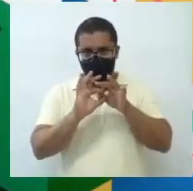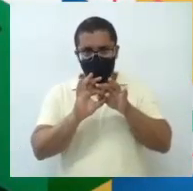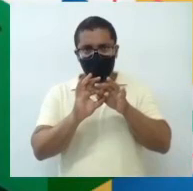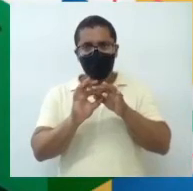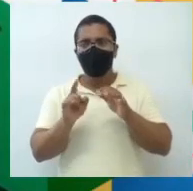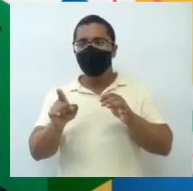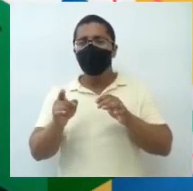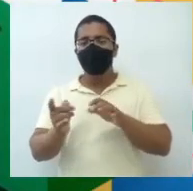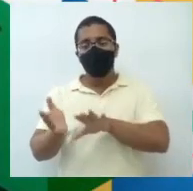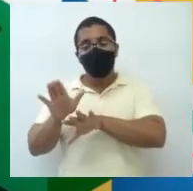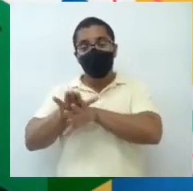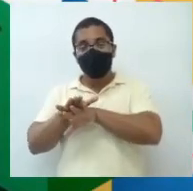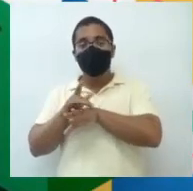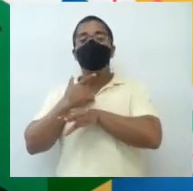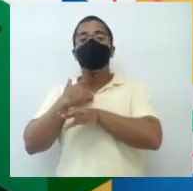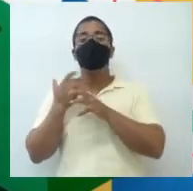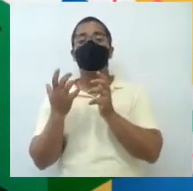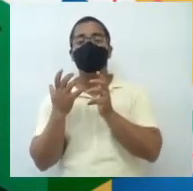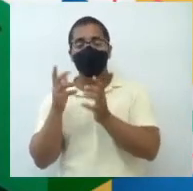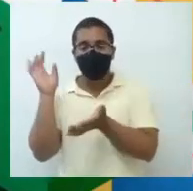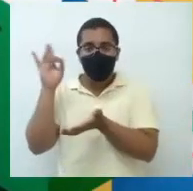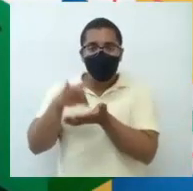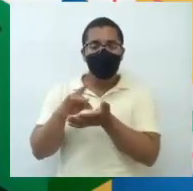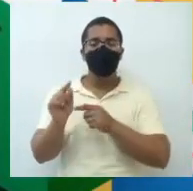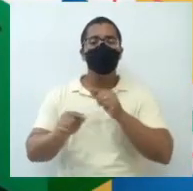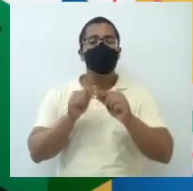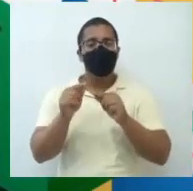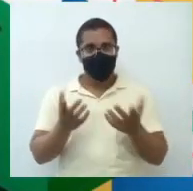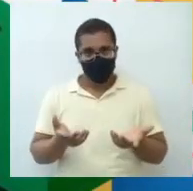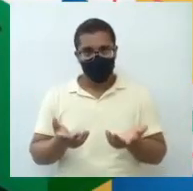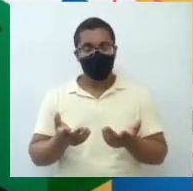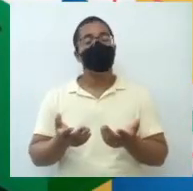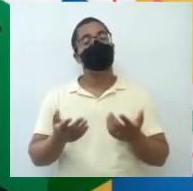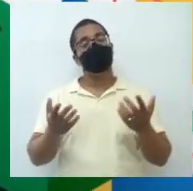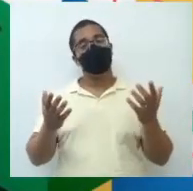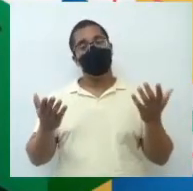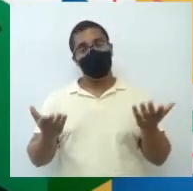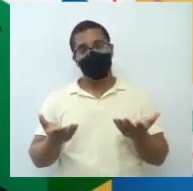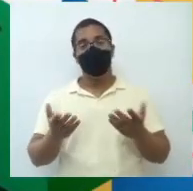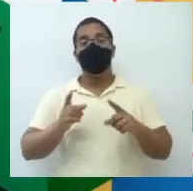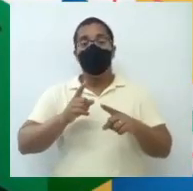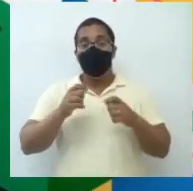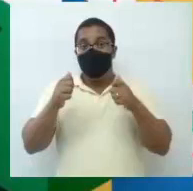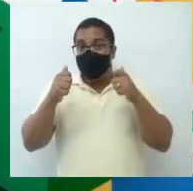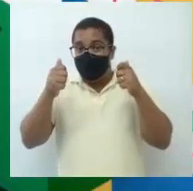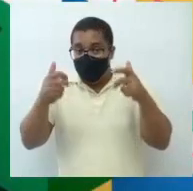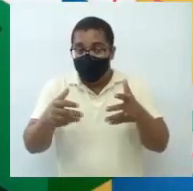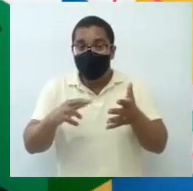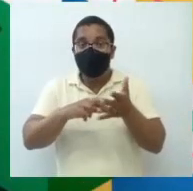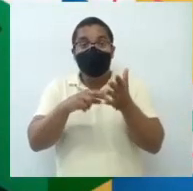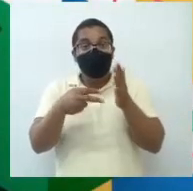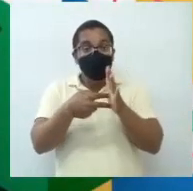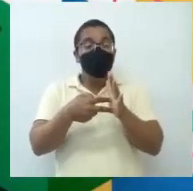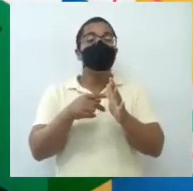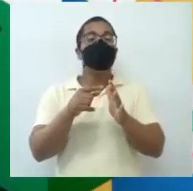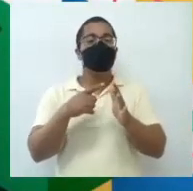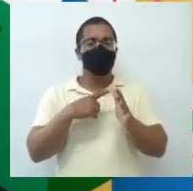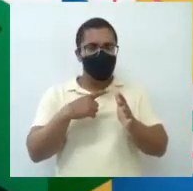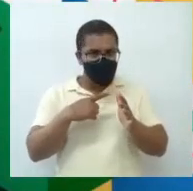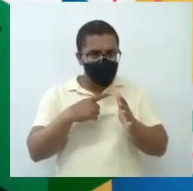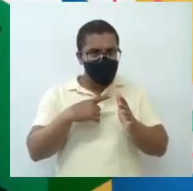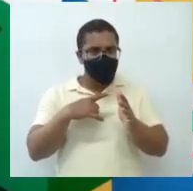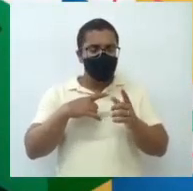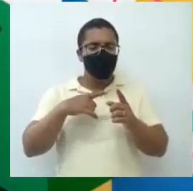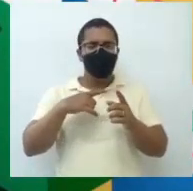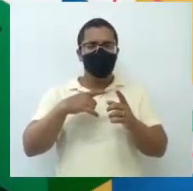por trás daquilo que realmente eu venho a falar porque nessa parte do significado que é o que nós chamamos de